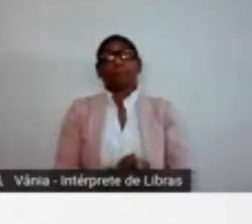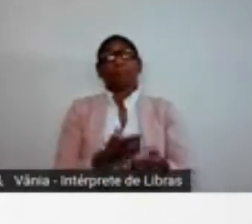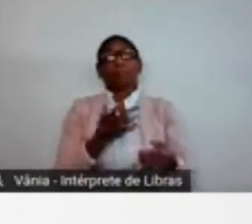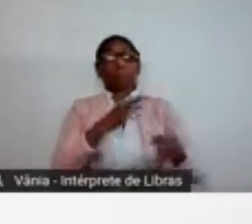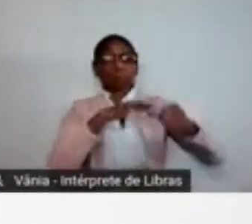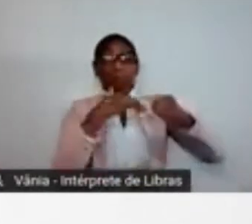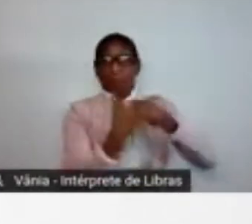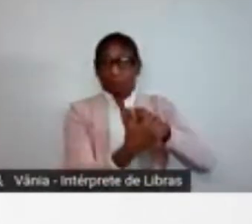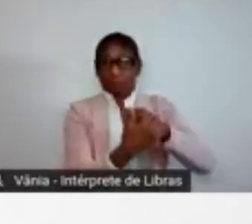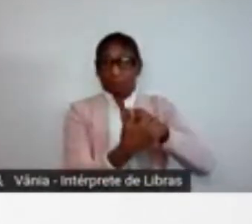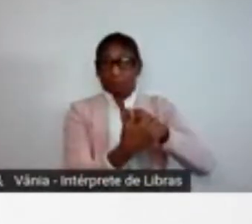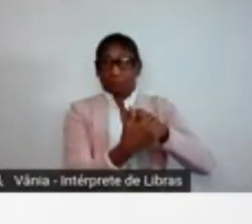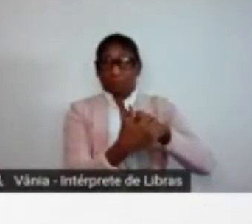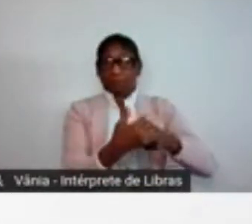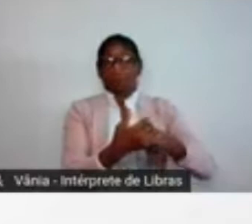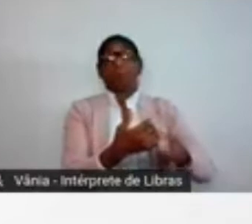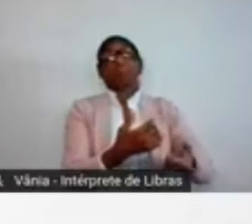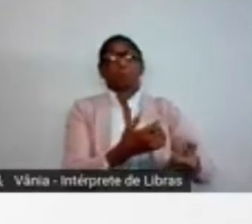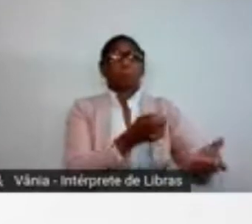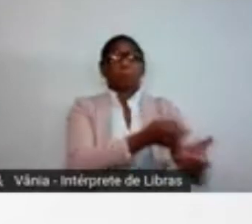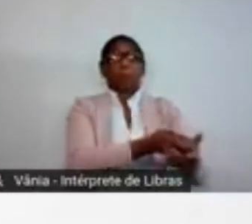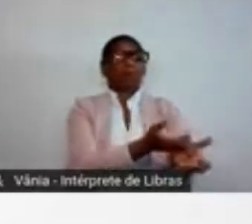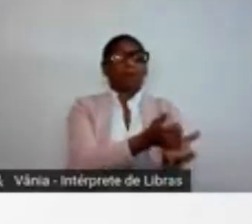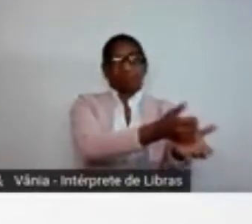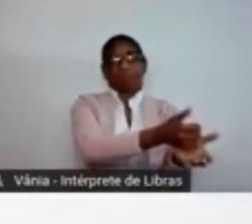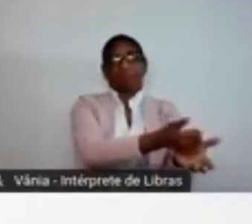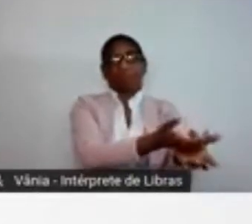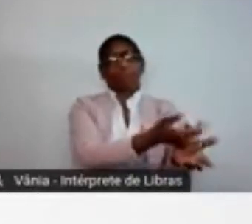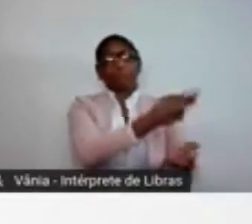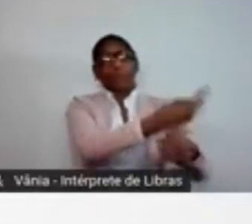ou suspeitos de Covid. Metade dos pacientes em